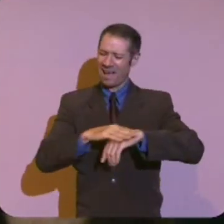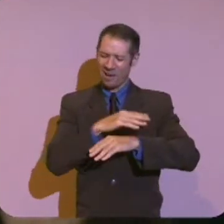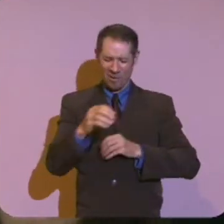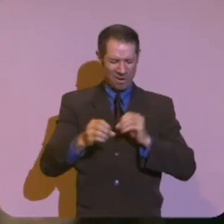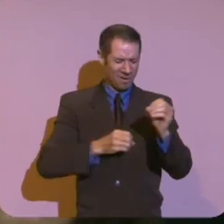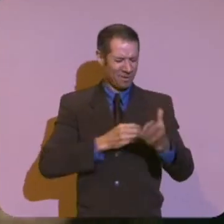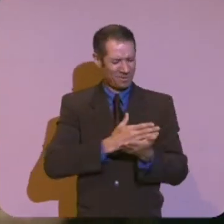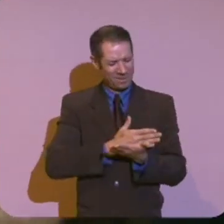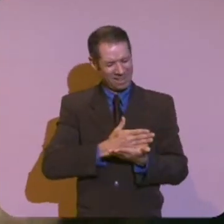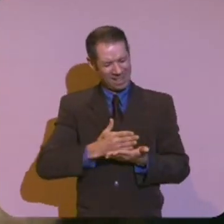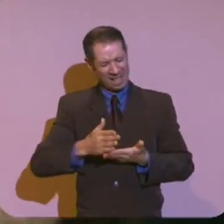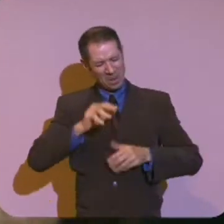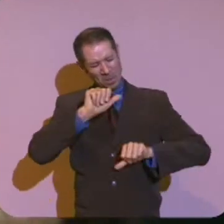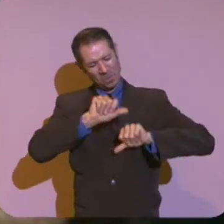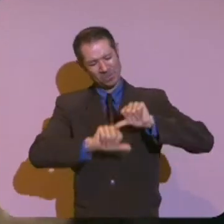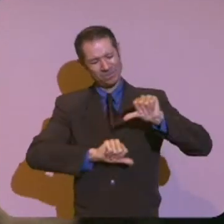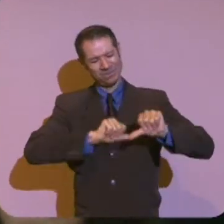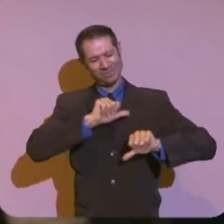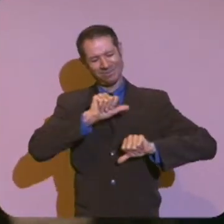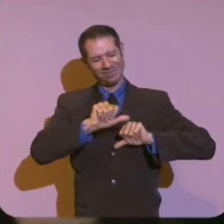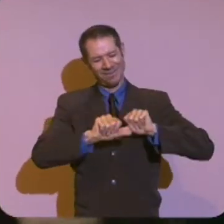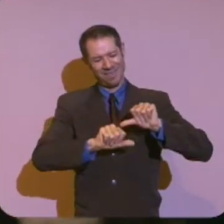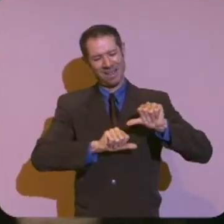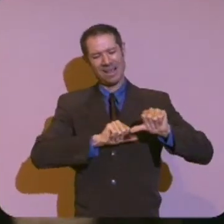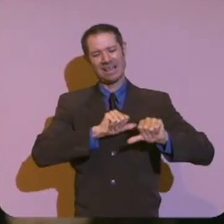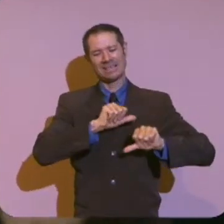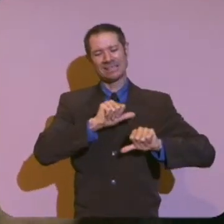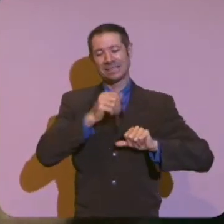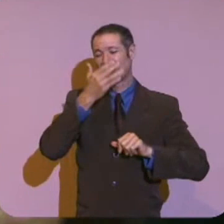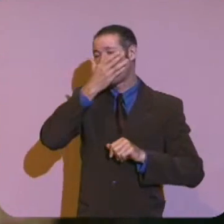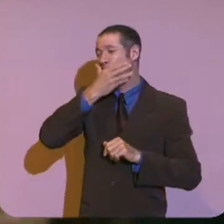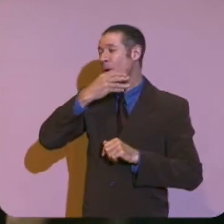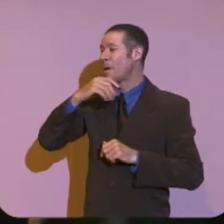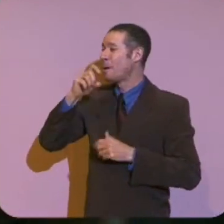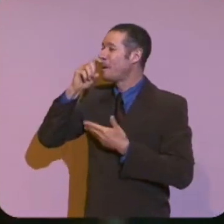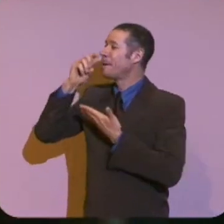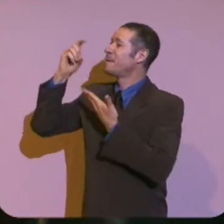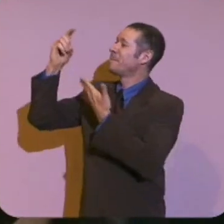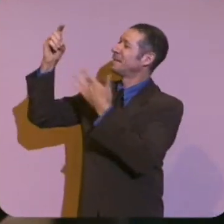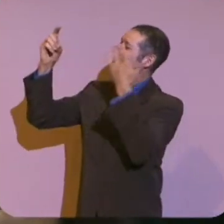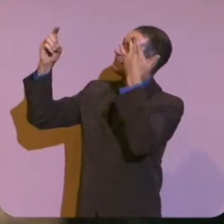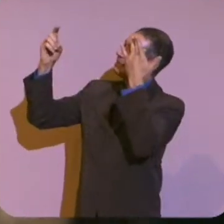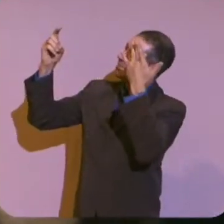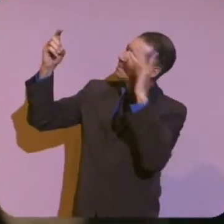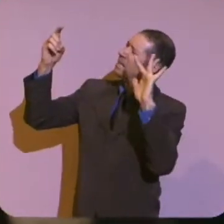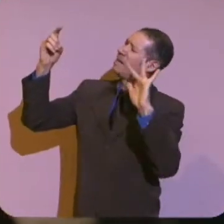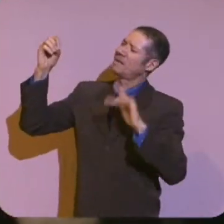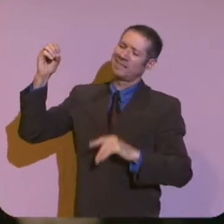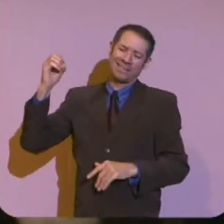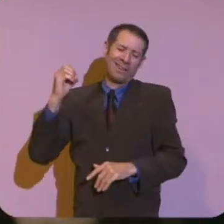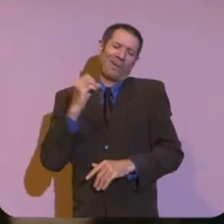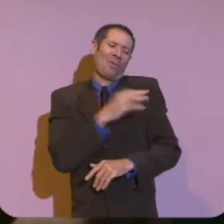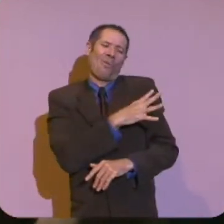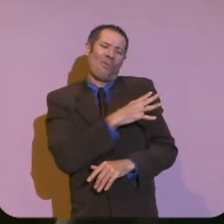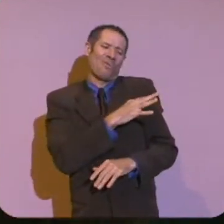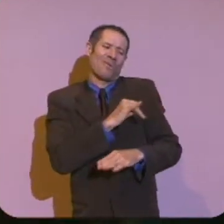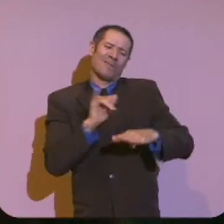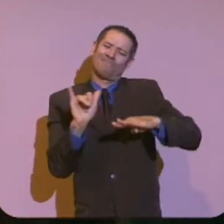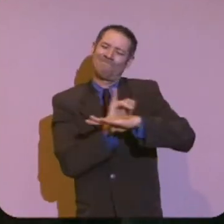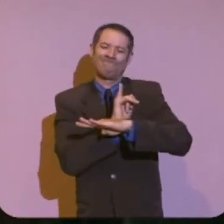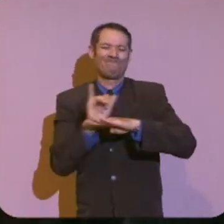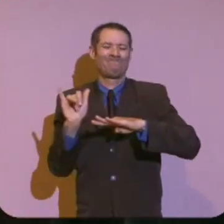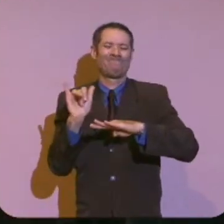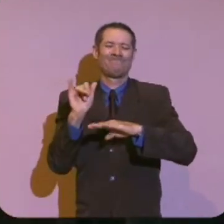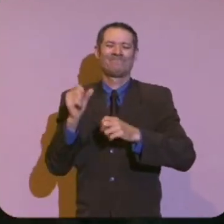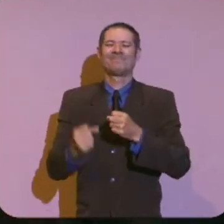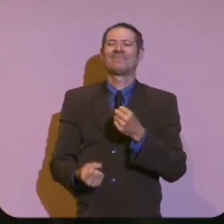de transformação. Ó Pai, eu não sei qual vai ser a nova forma, mas uma